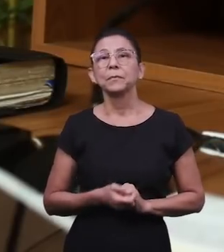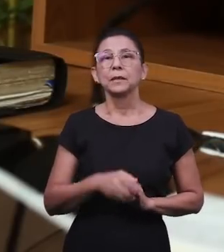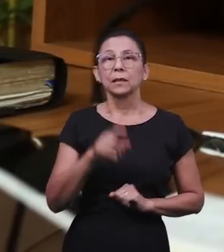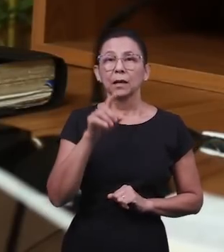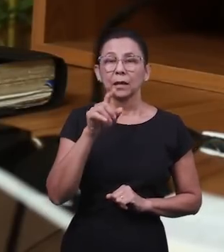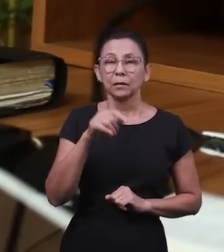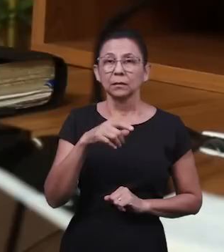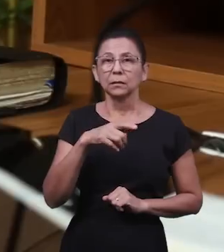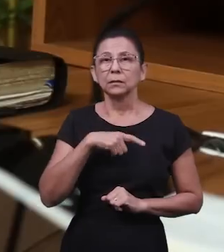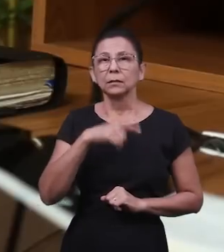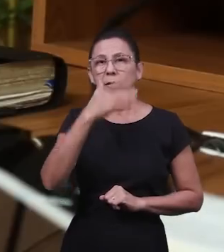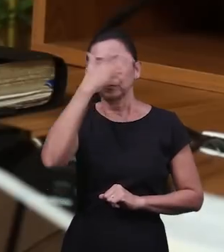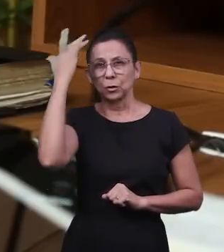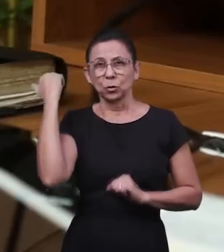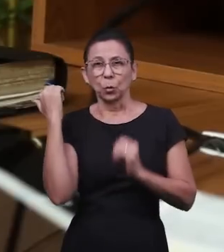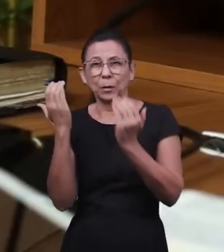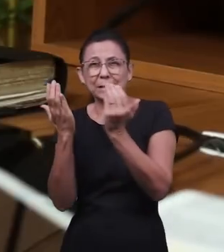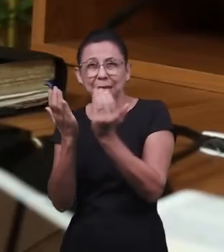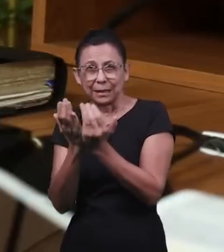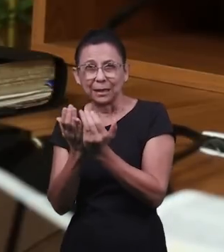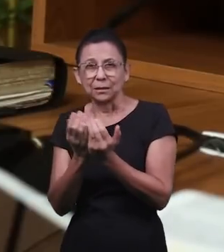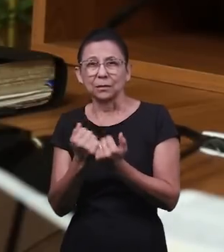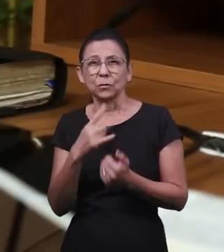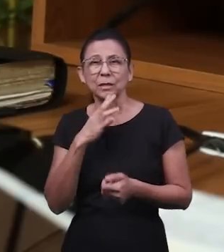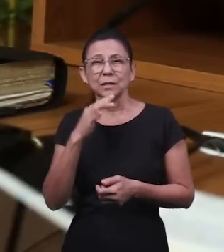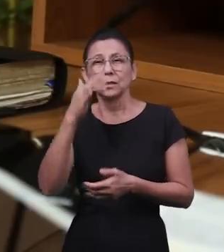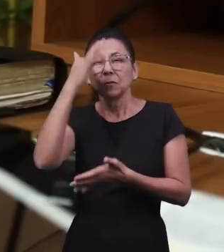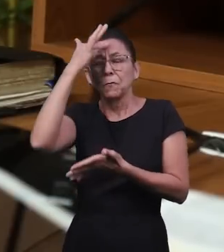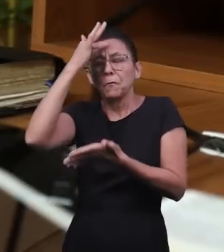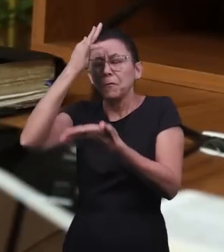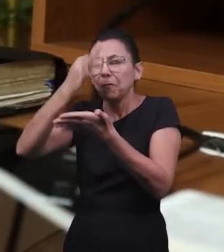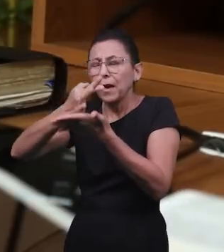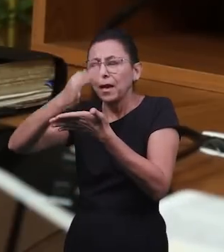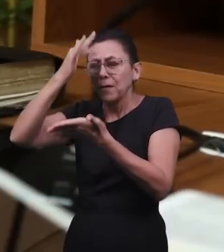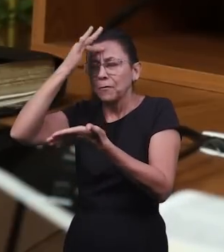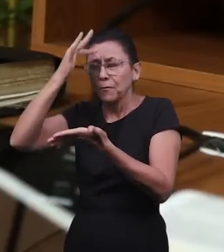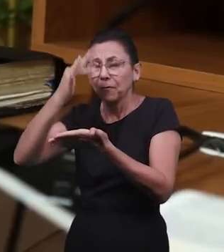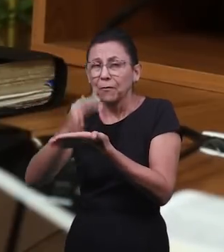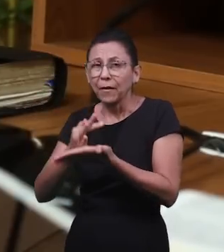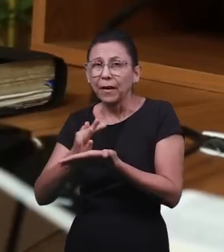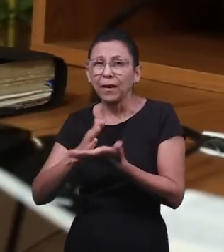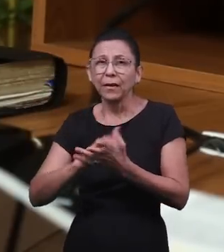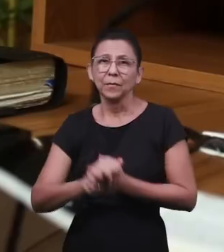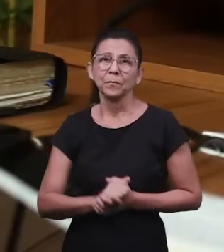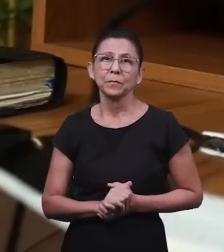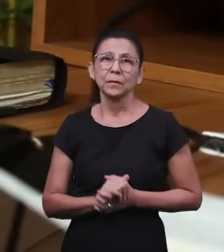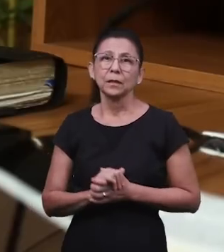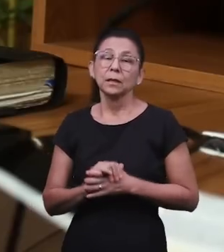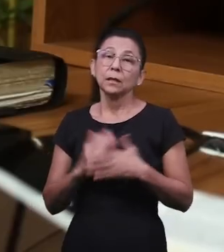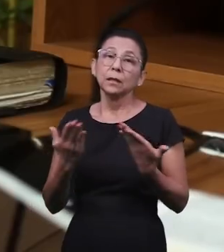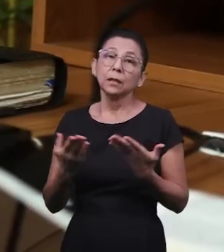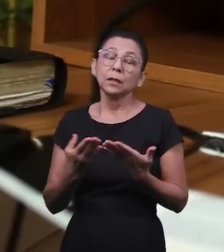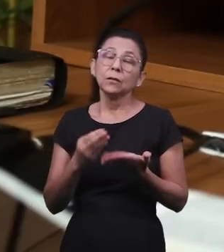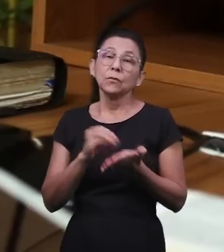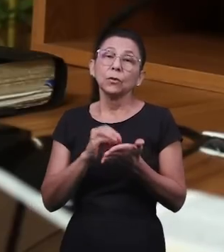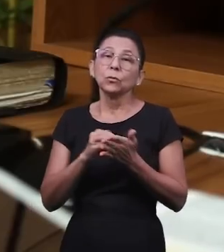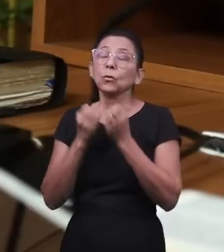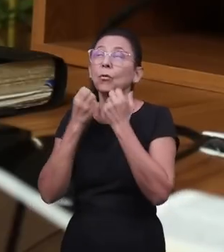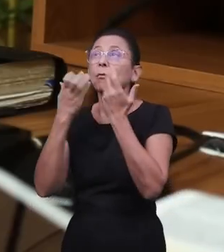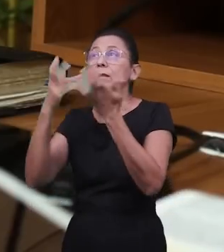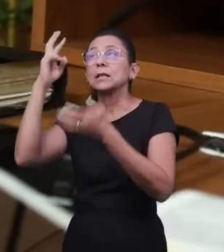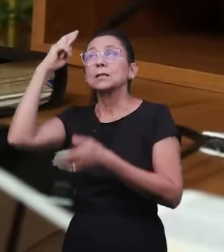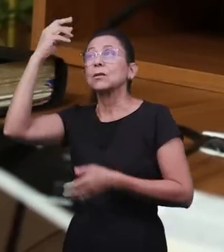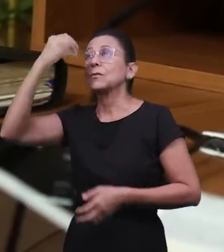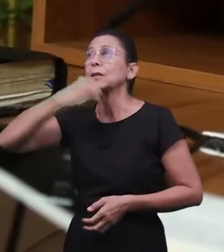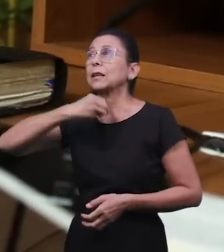eram pessoas fervorosas na presença do Senhor, hoje estão frágeis espiritualmente, fracas, porque está faltando isso, faltando a confissão diante de Deus e diante dos